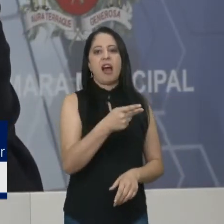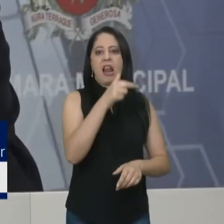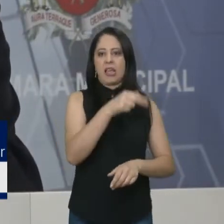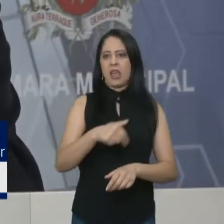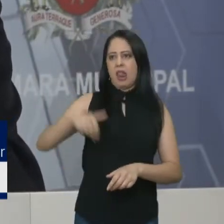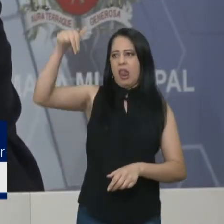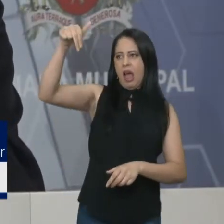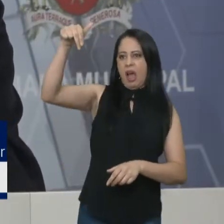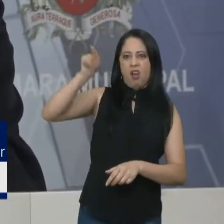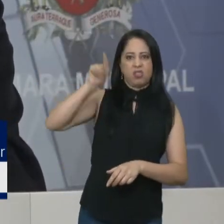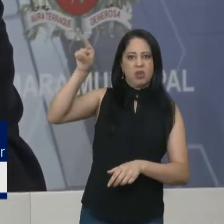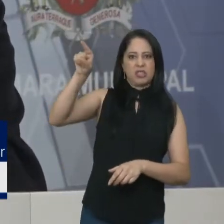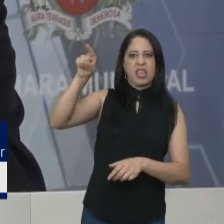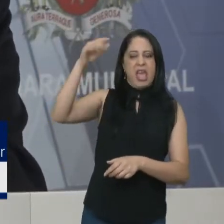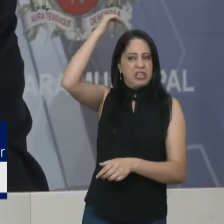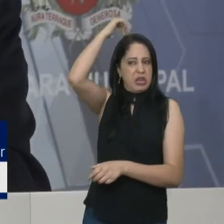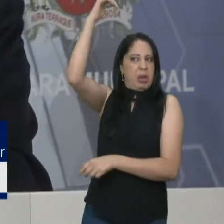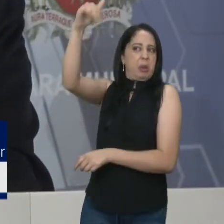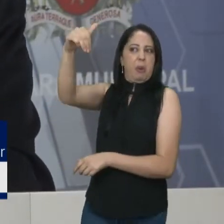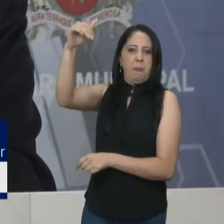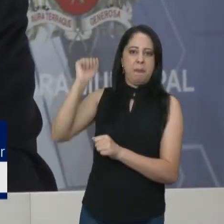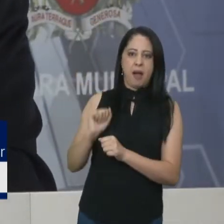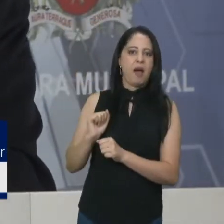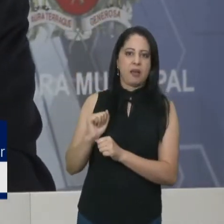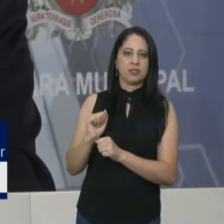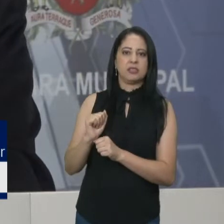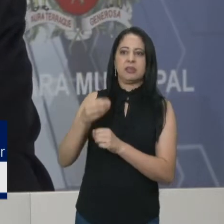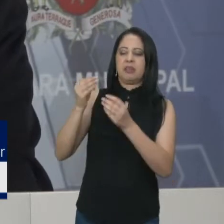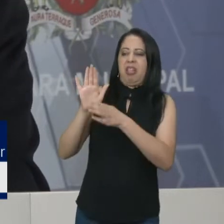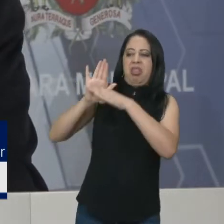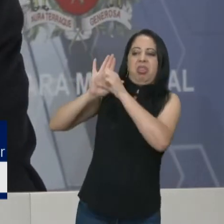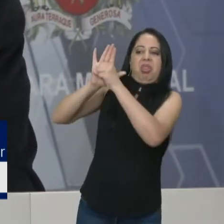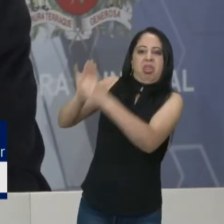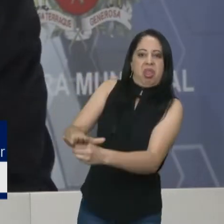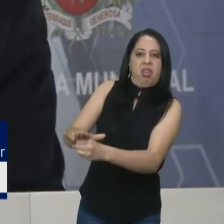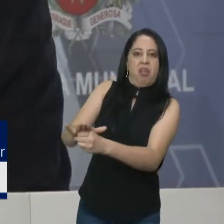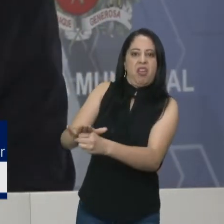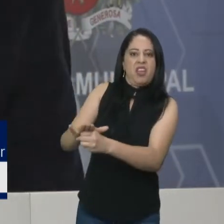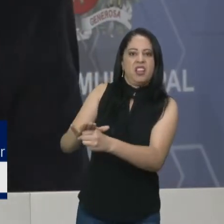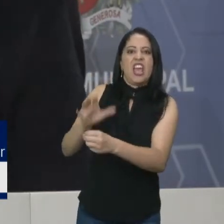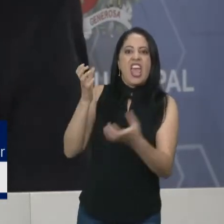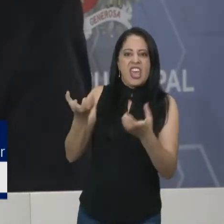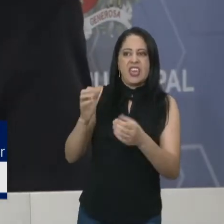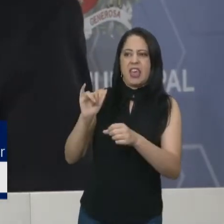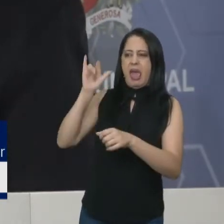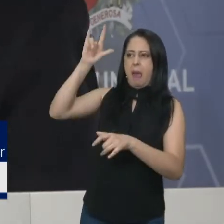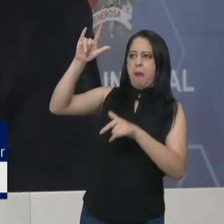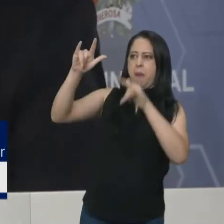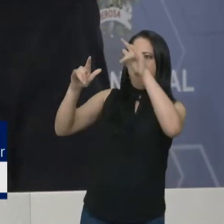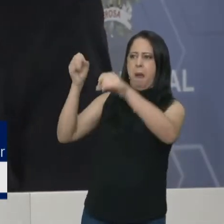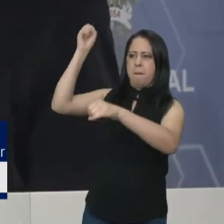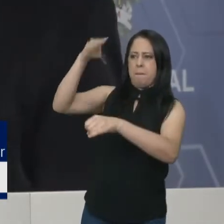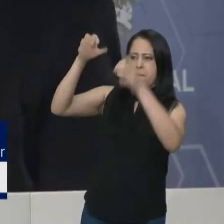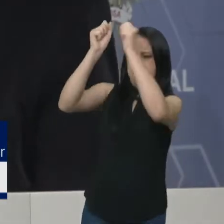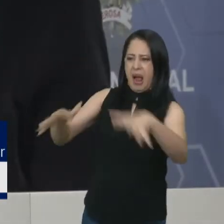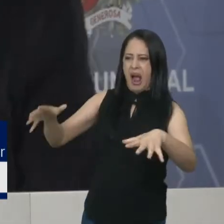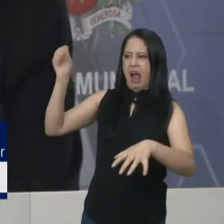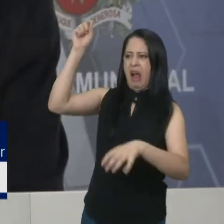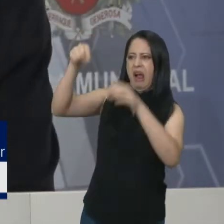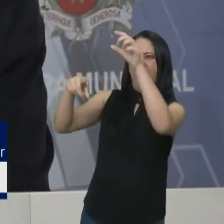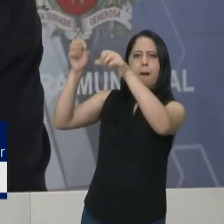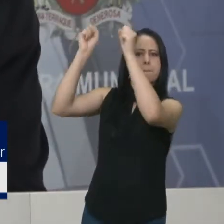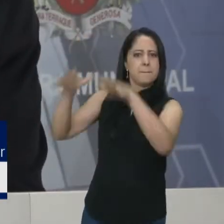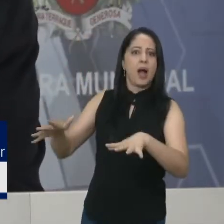o Nordeste deveria ser a Ucrânia brasileira para o Putin destruir. E eu tenho uma foto no meu celular que terça-feira que vem eu vou mostrar,